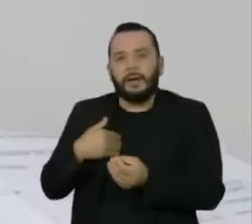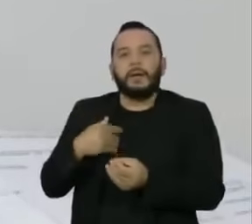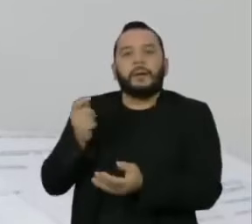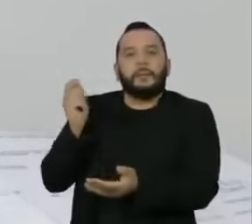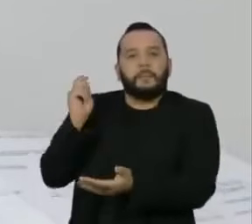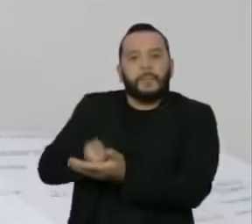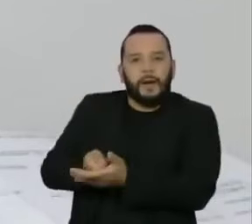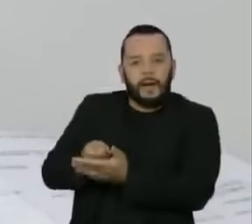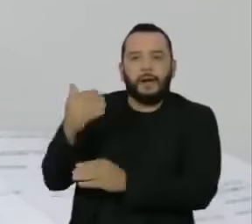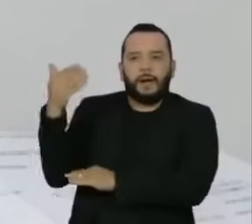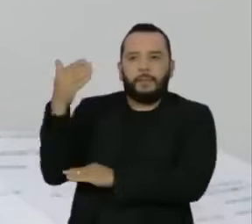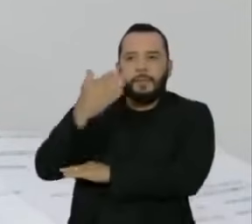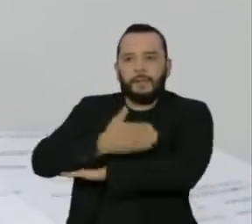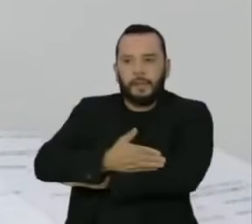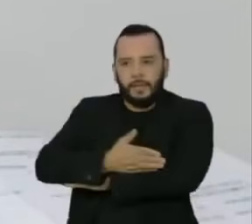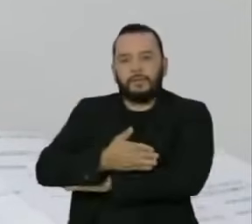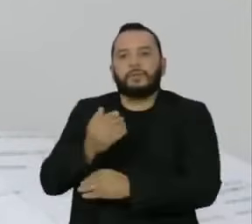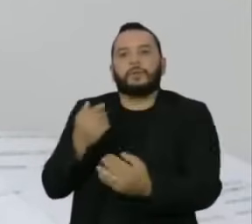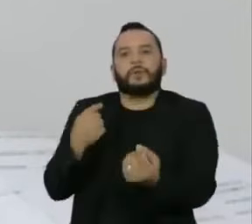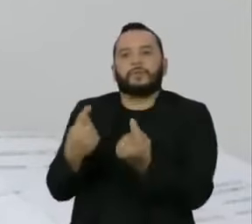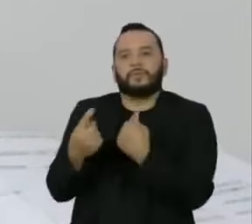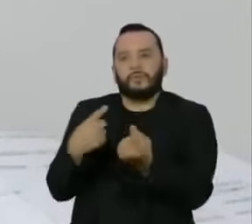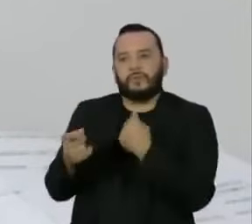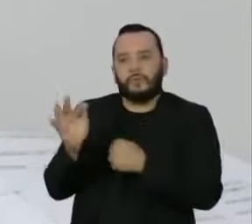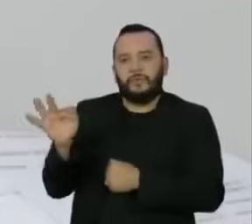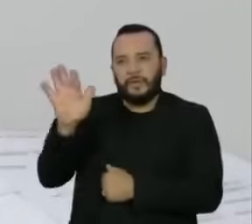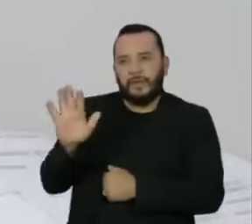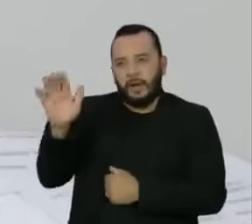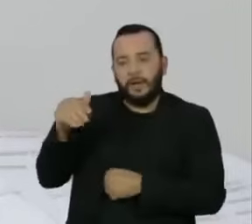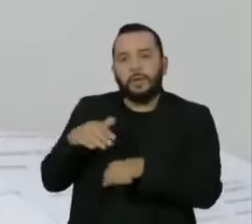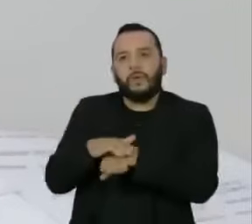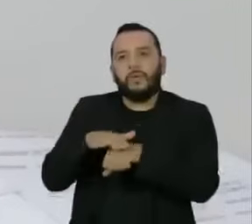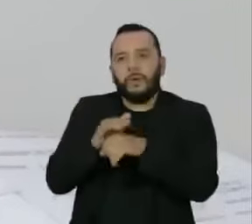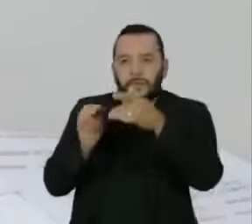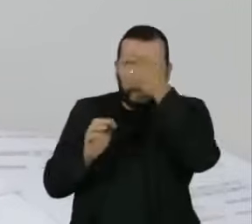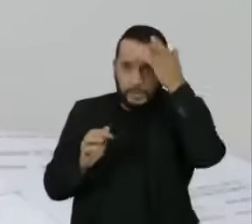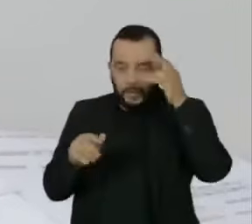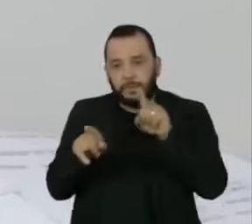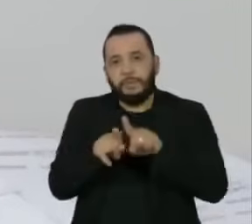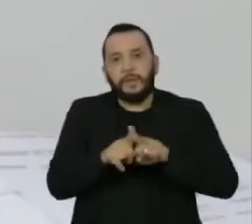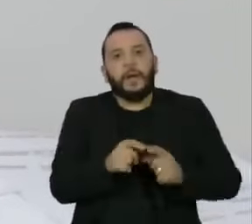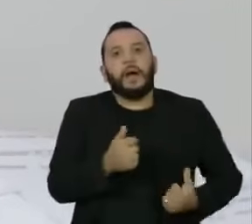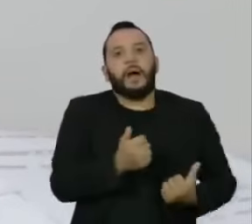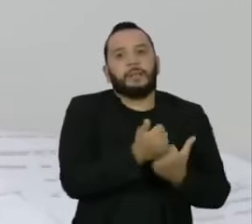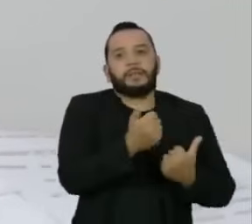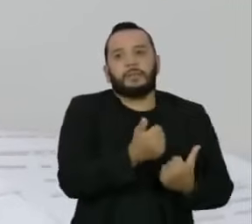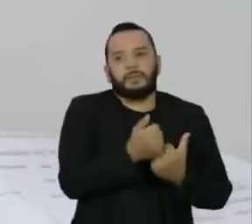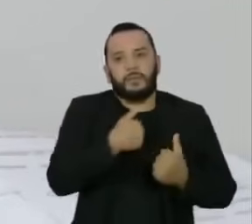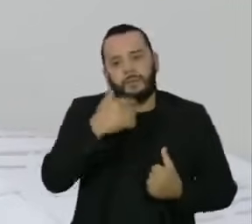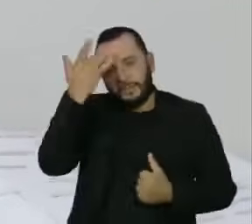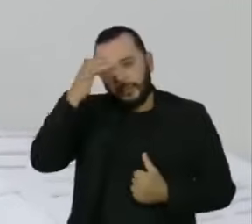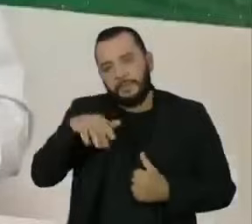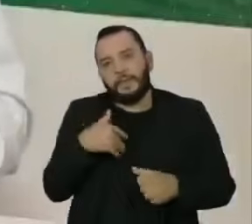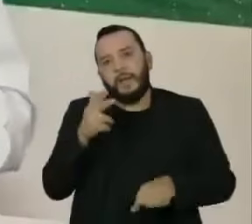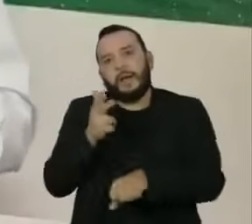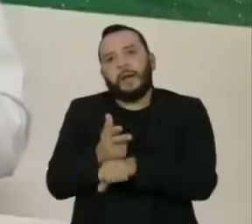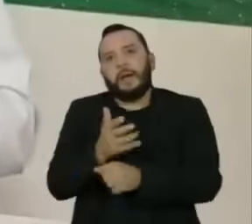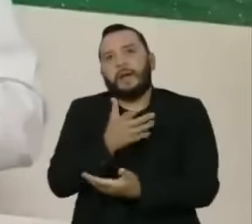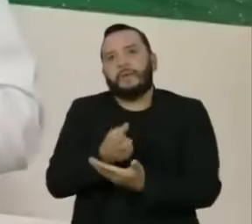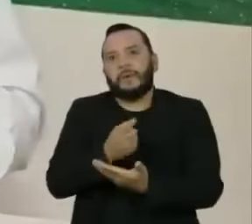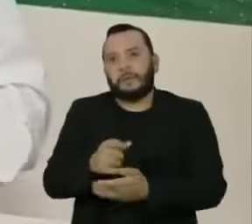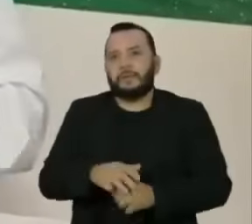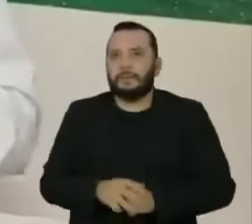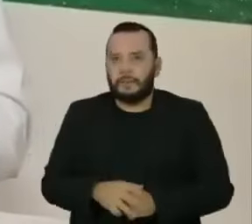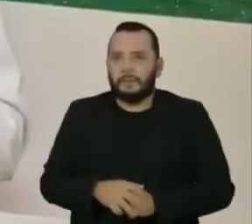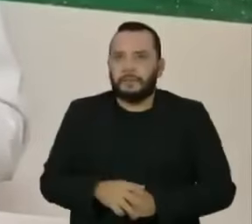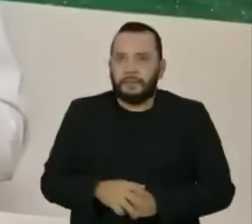em rodovias federais, o presidente conversa com os entrevistadores e com os assessores, sem saber que é gravado. Eu apanho por